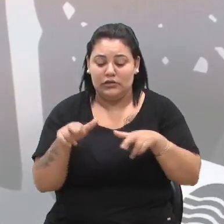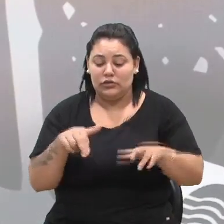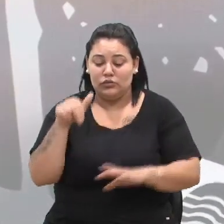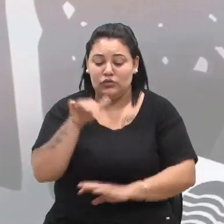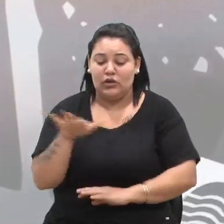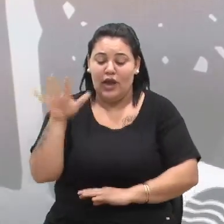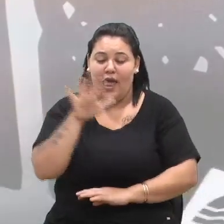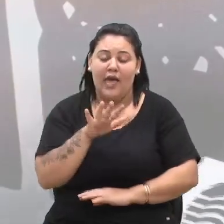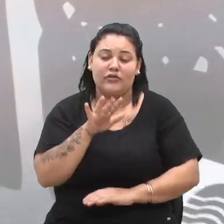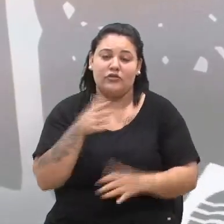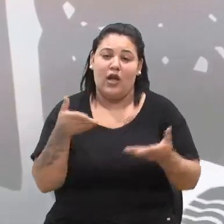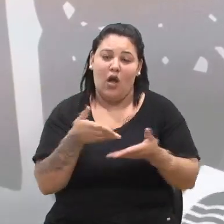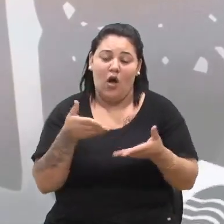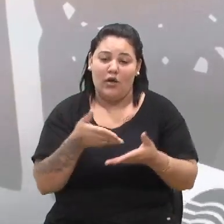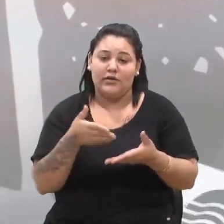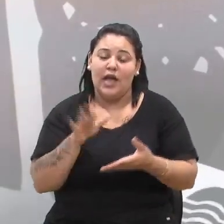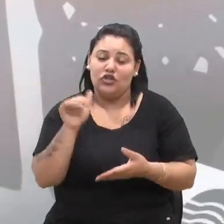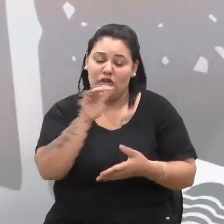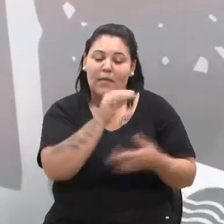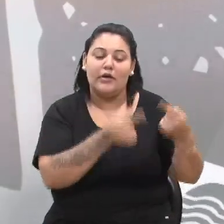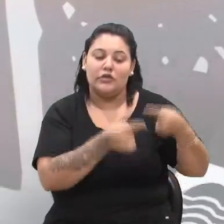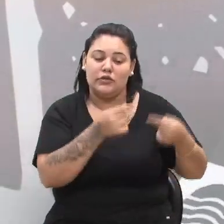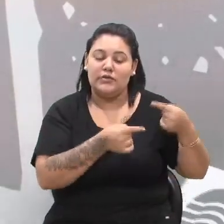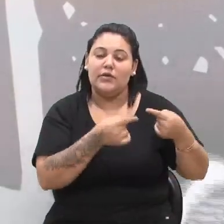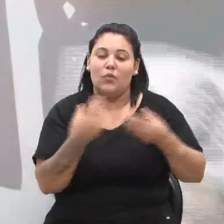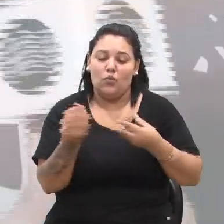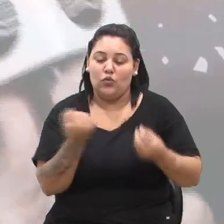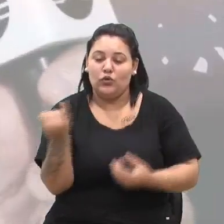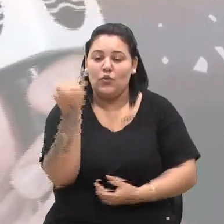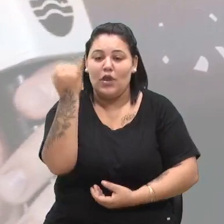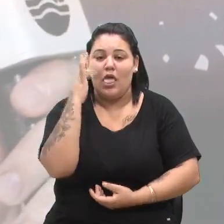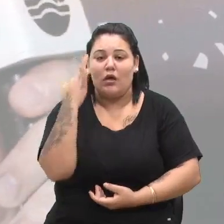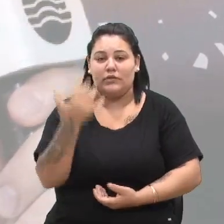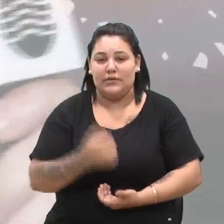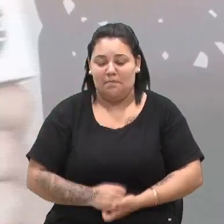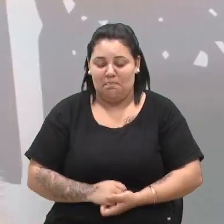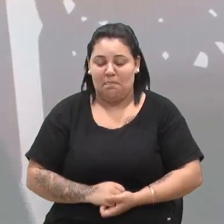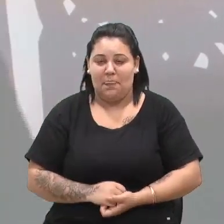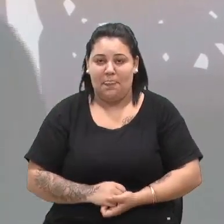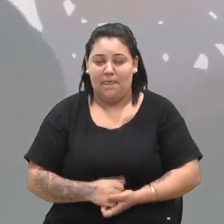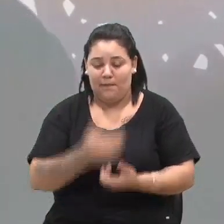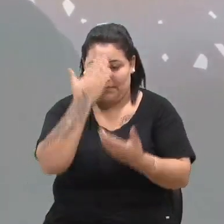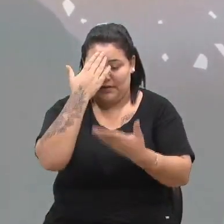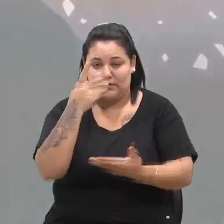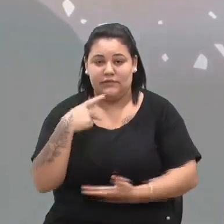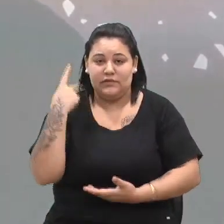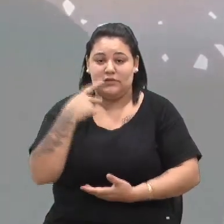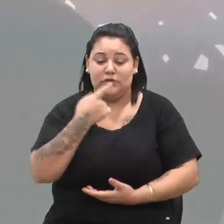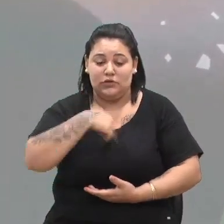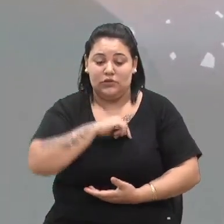está puxando esse debate, é muito importante que aconteça. Muito obrigado, vereadora. A gente segue